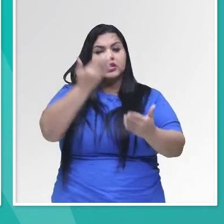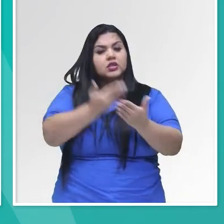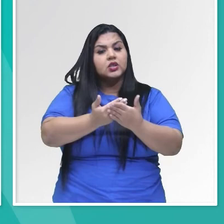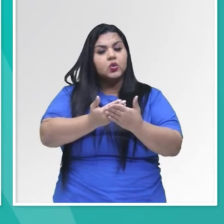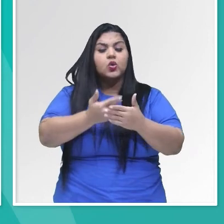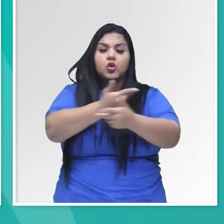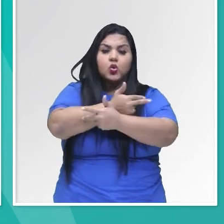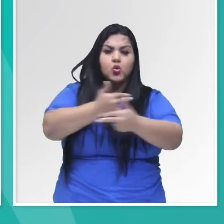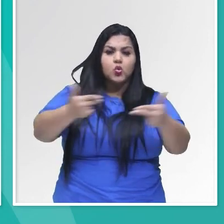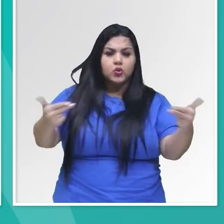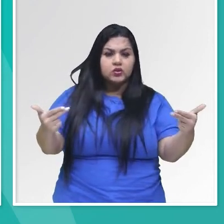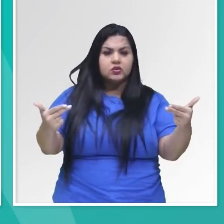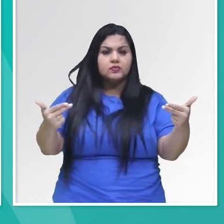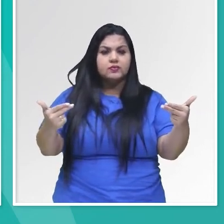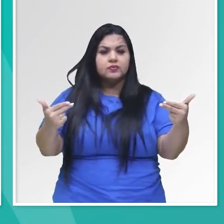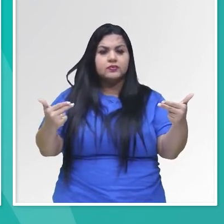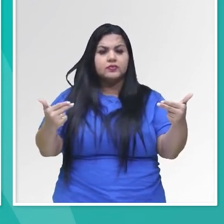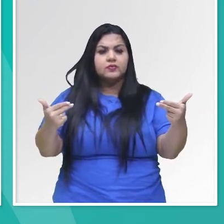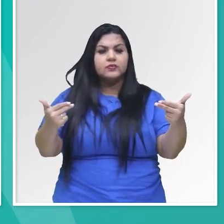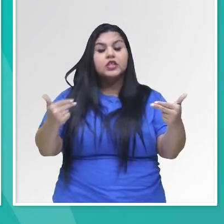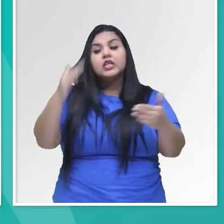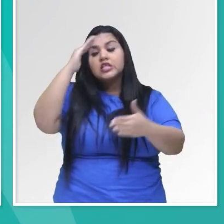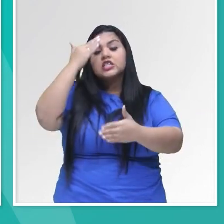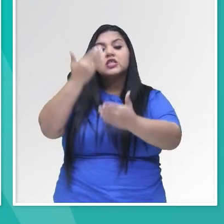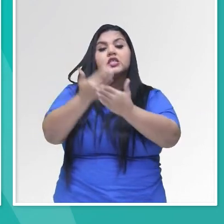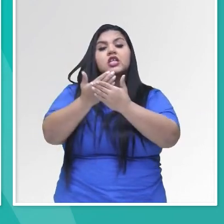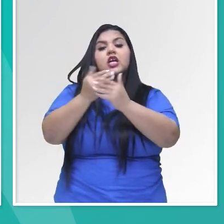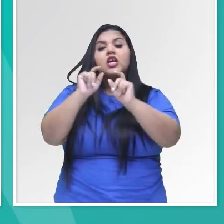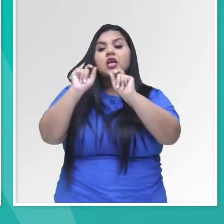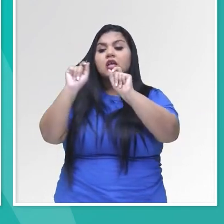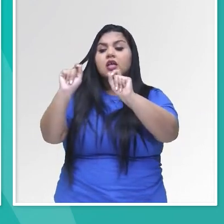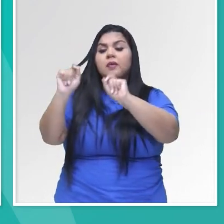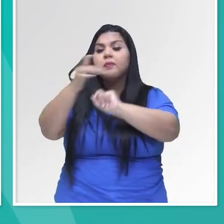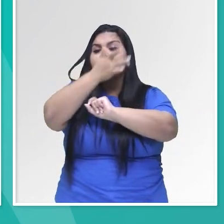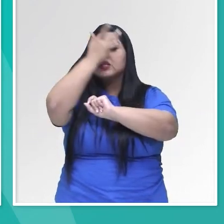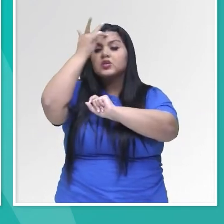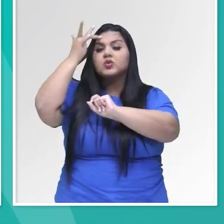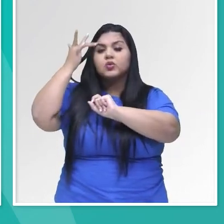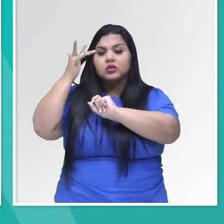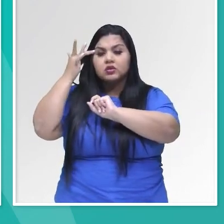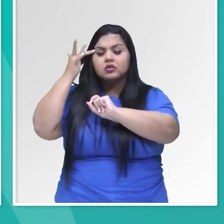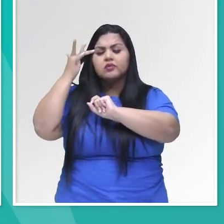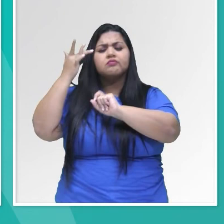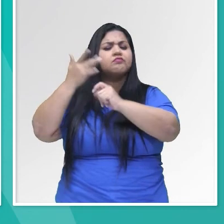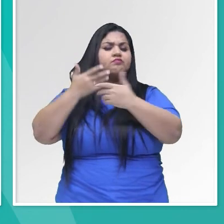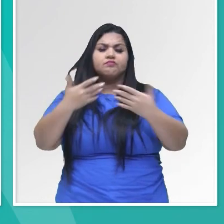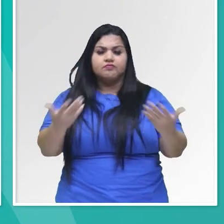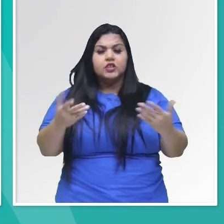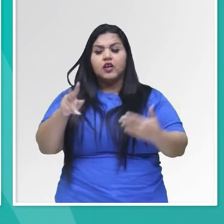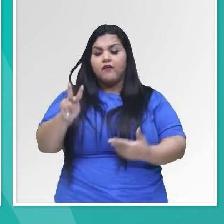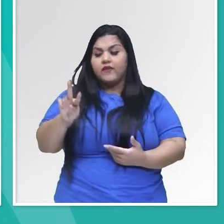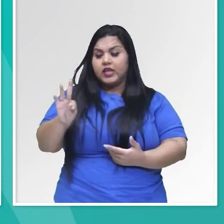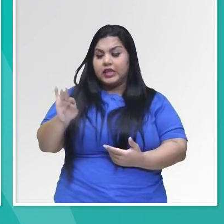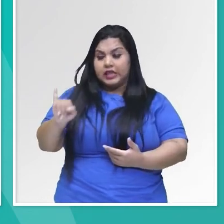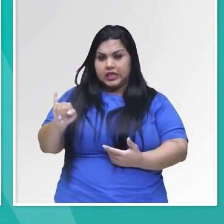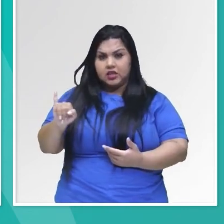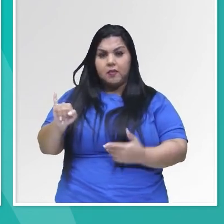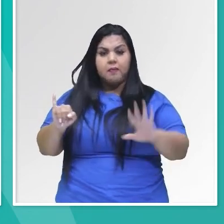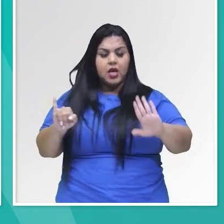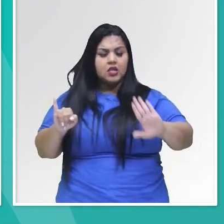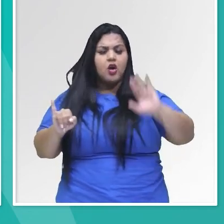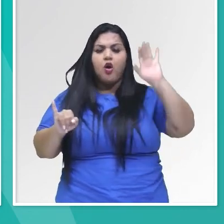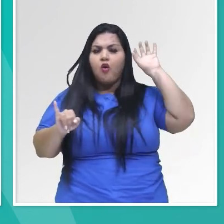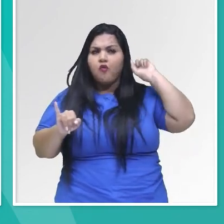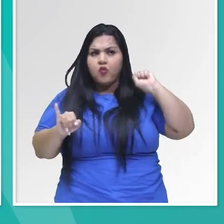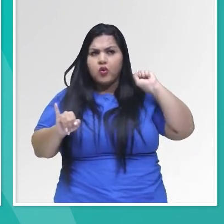em algo. Acreditar em alguém. Acreditar em alguma coisa, VTI. Mas o verbo ouvir,